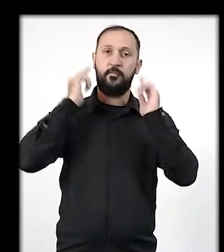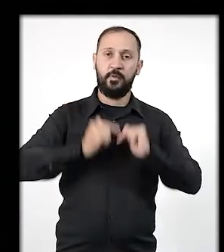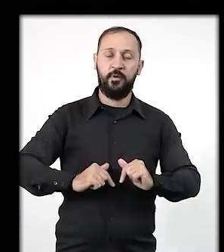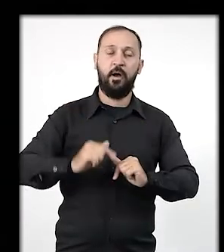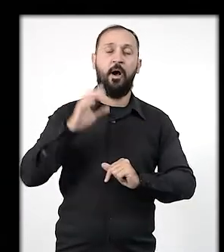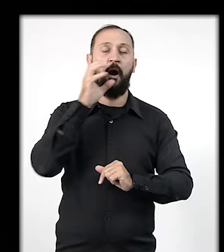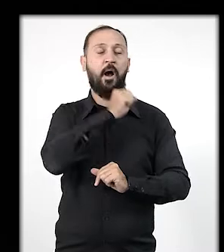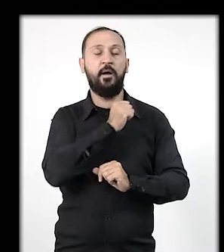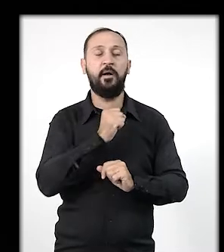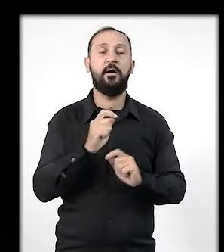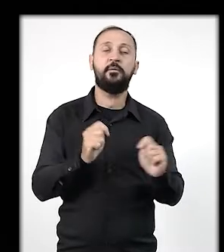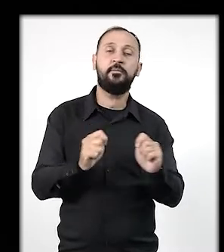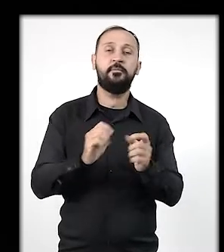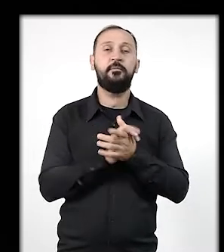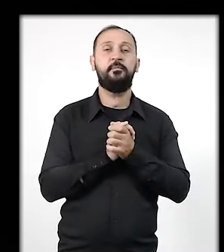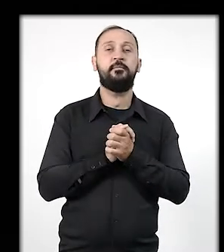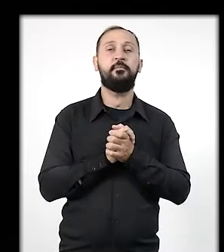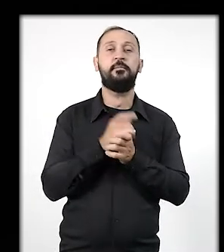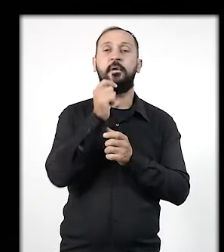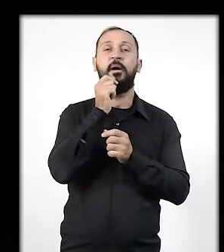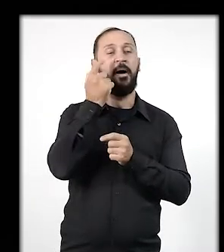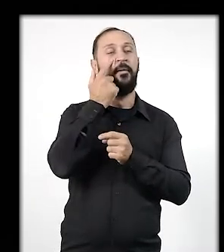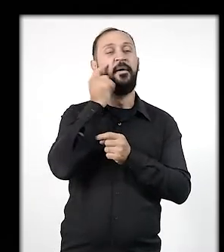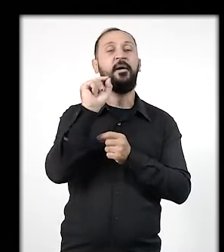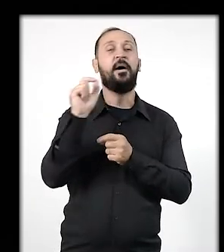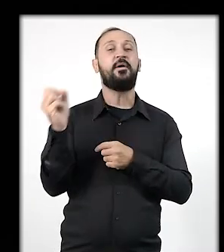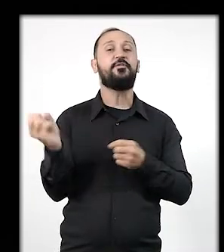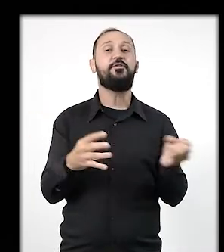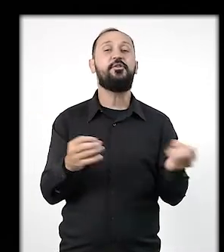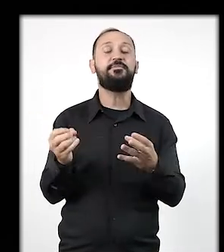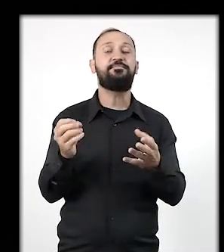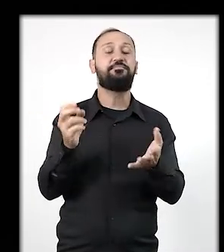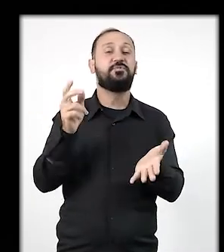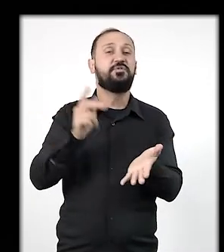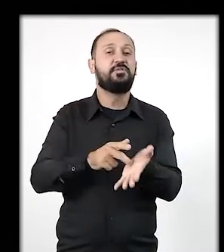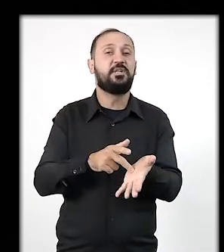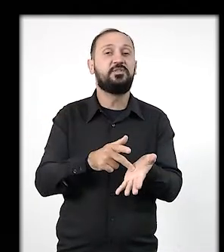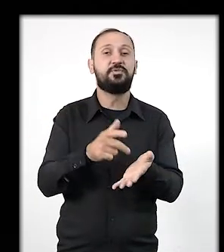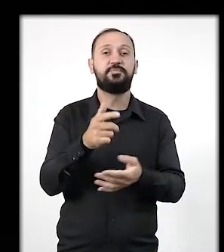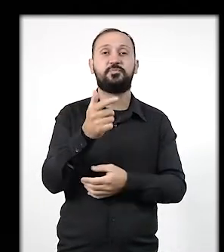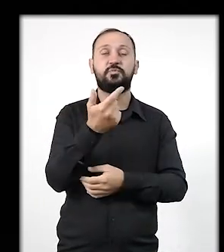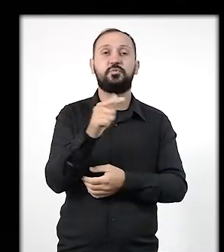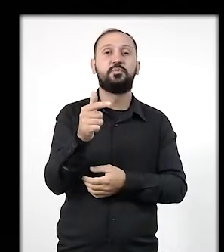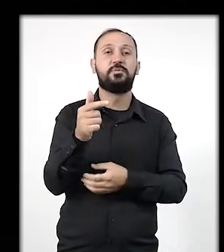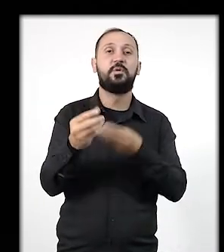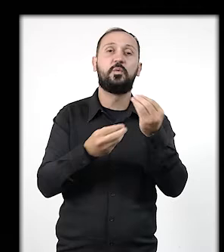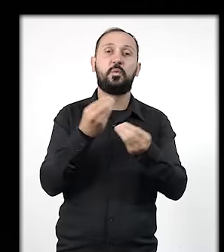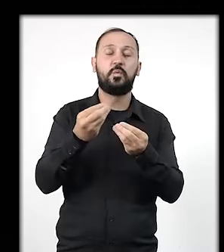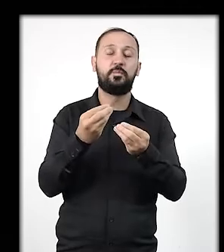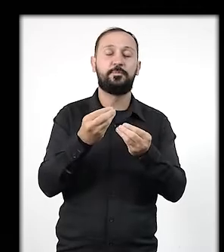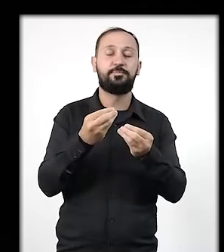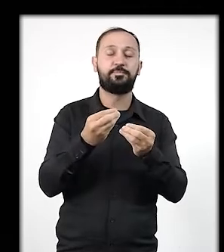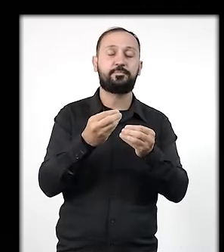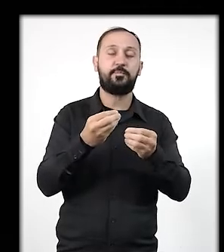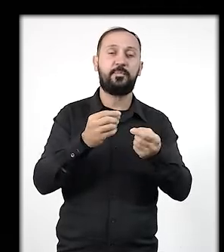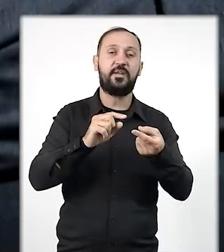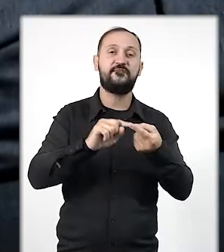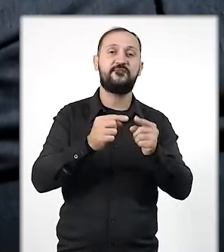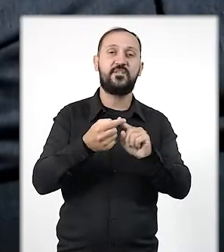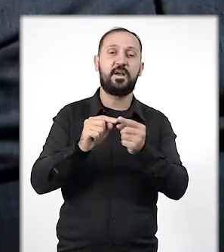mais otimizada, e a gente se deparou com uma novidade, né, que de fato não existem mecanismos